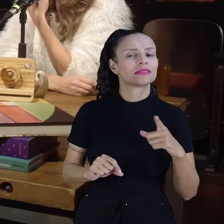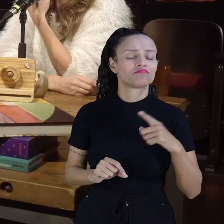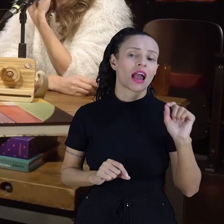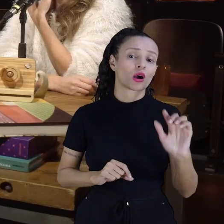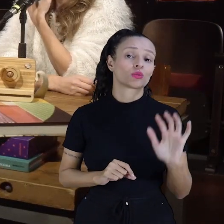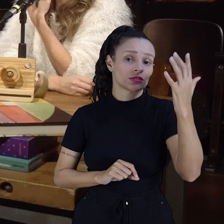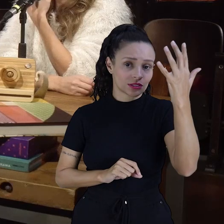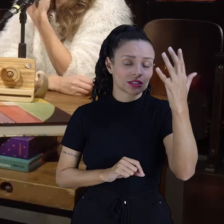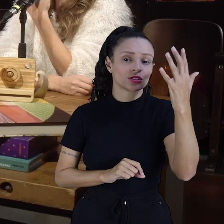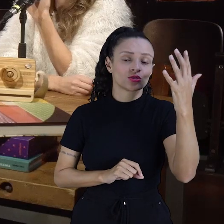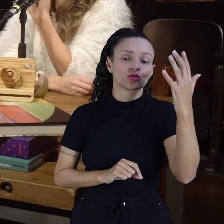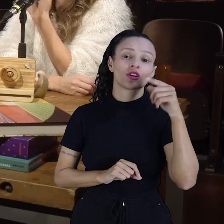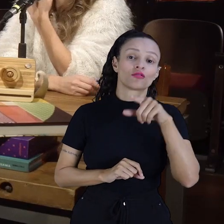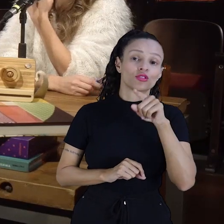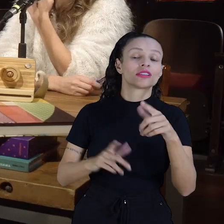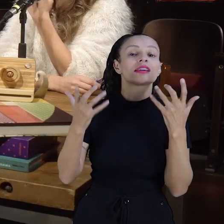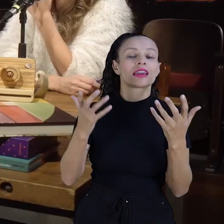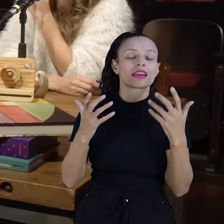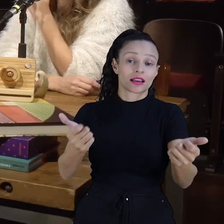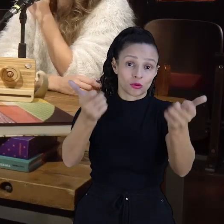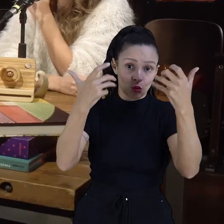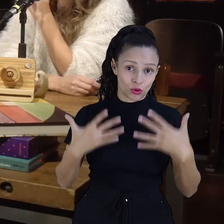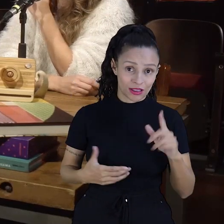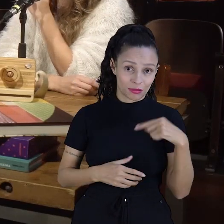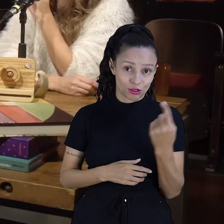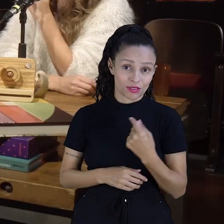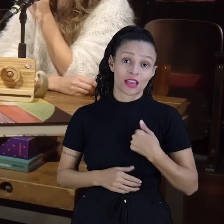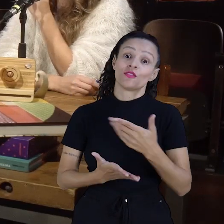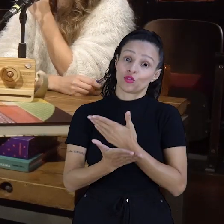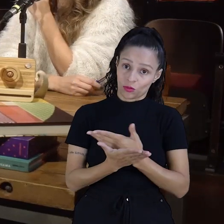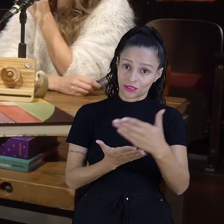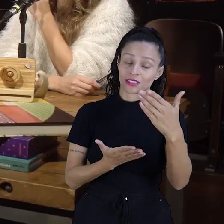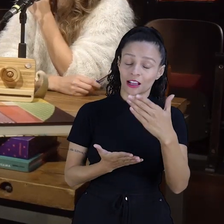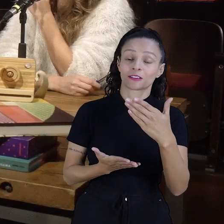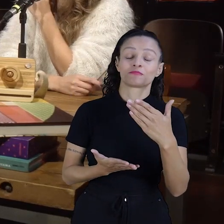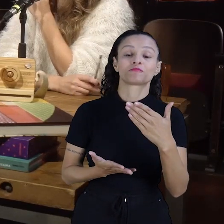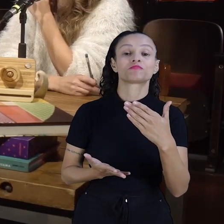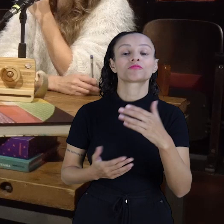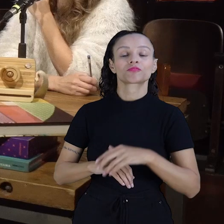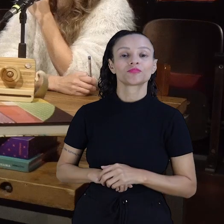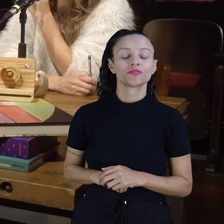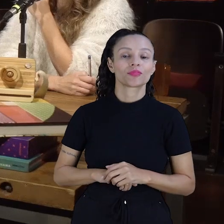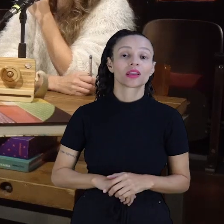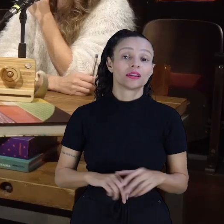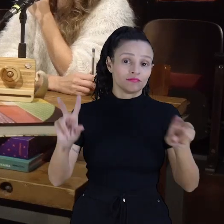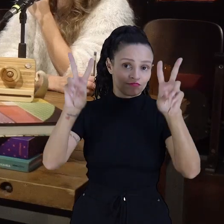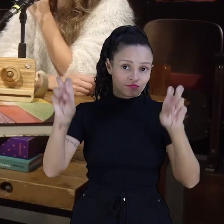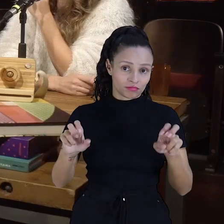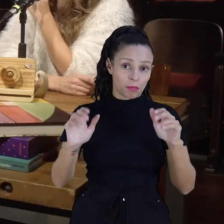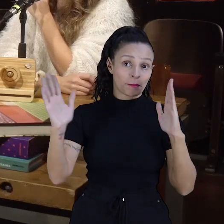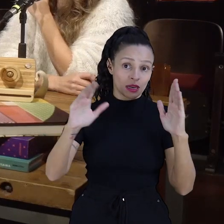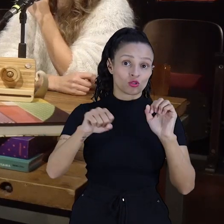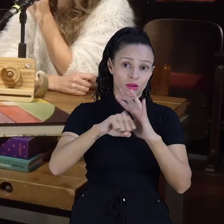tenha acontecido e você queira trazer para esse quadro. Eu vou começar, então, falando do